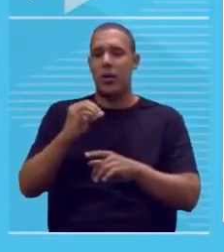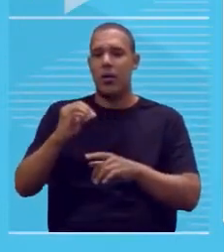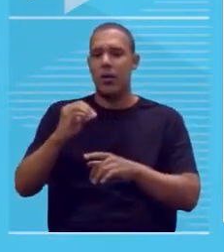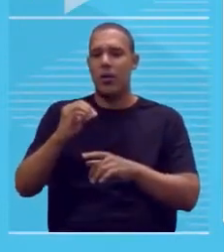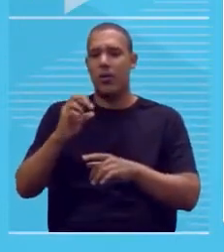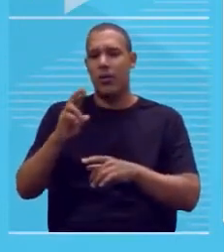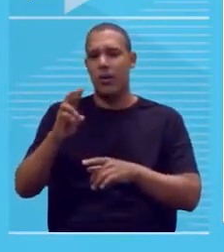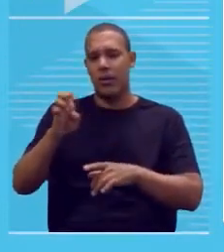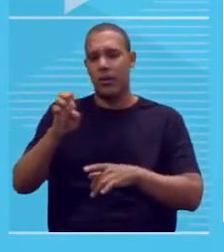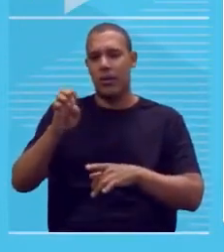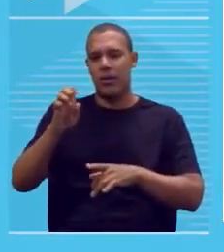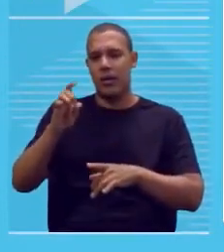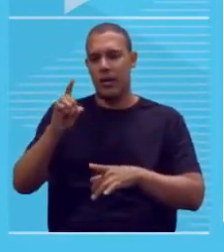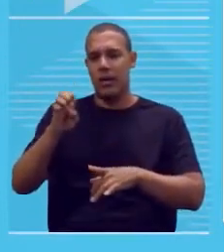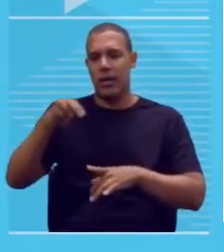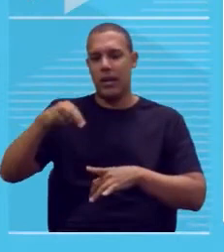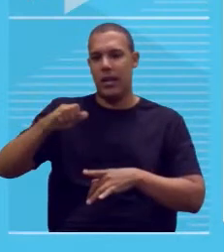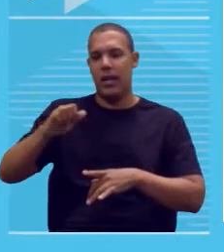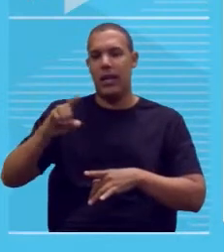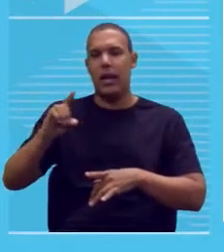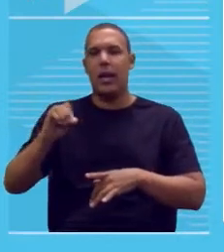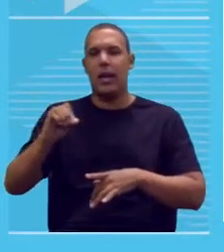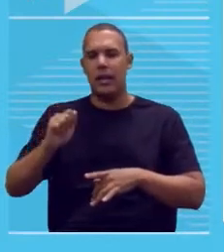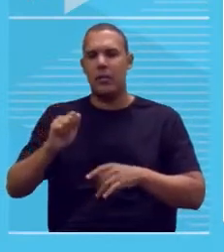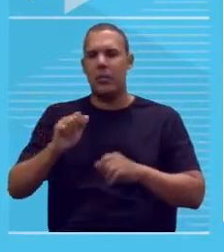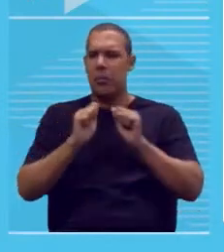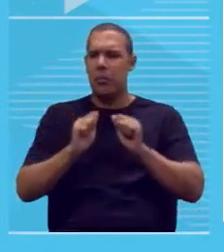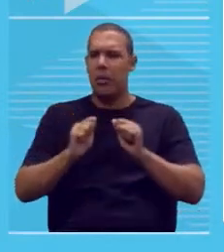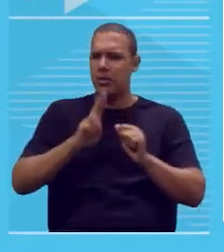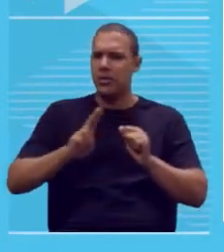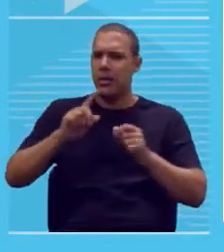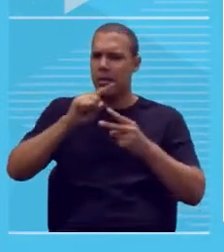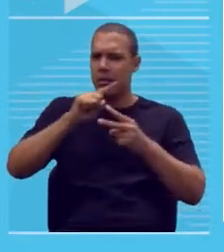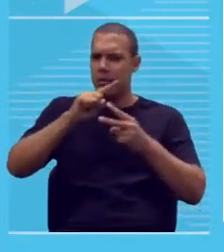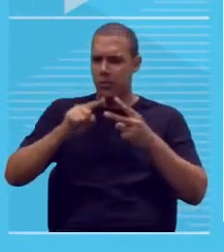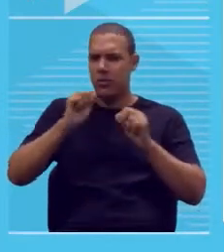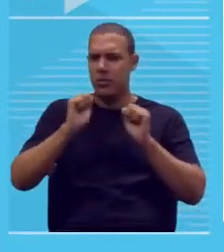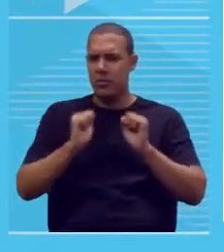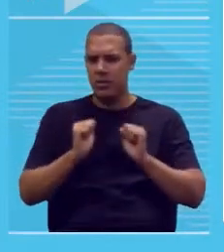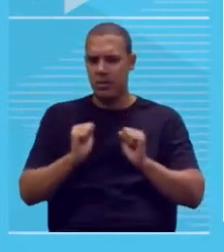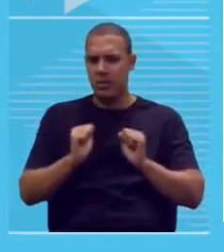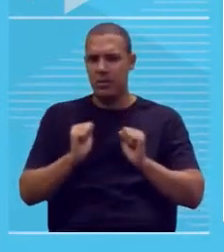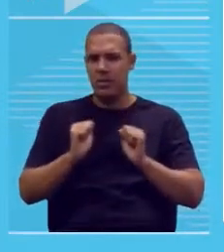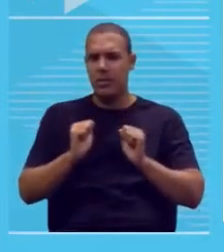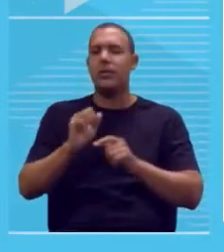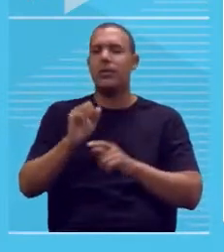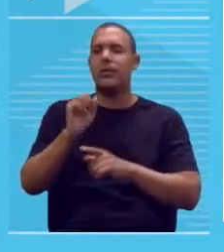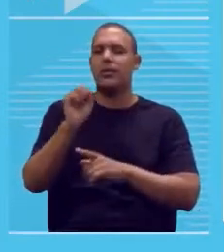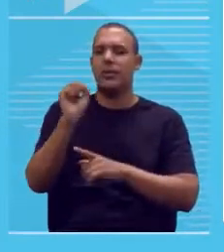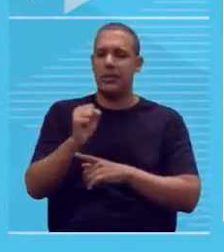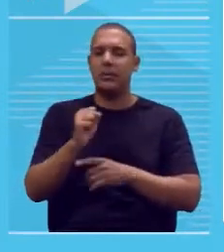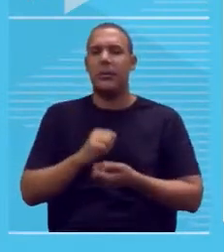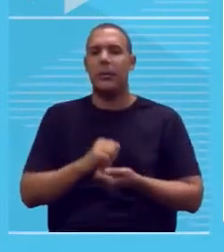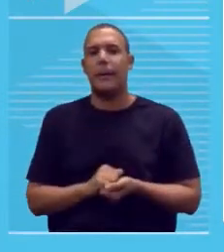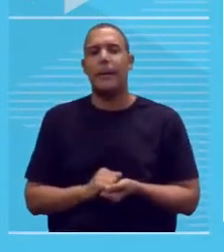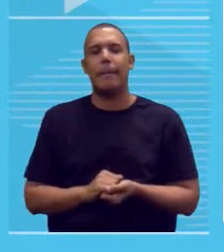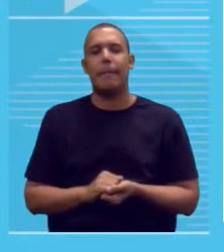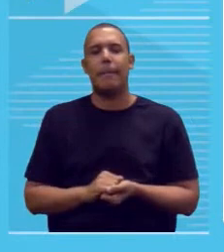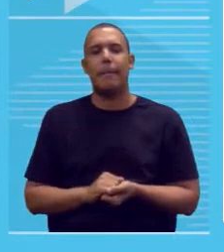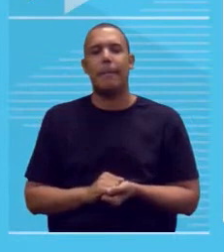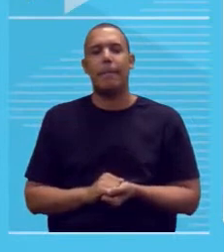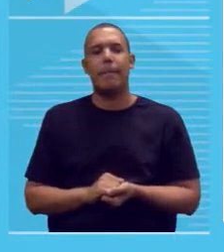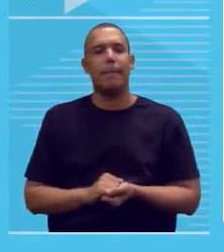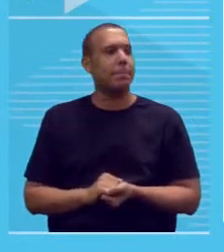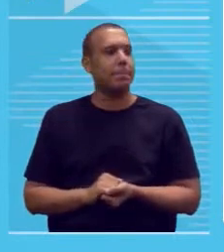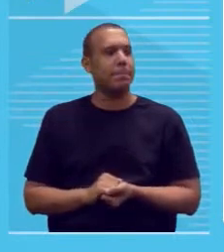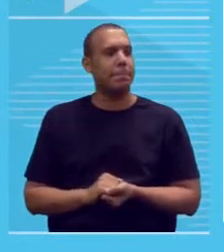plano cartesiano. Dá para seguir o mesmo raciocínio? Dá sim, gente. Se nós acabamos de visualizar que o